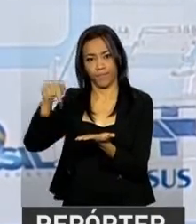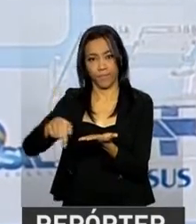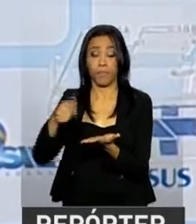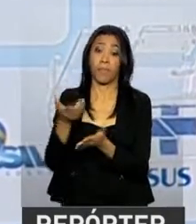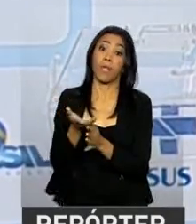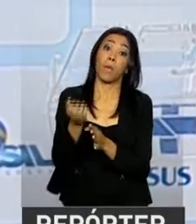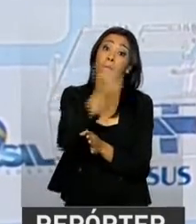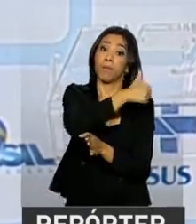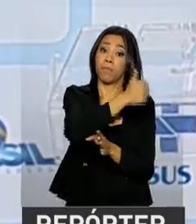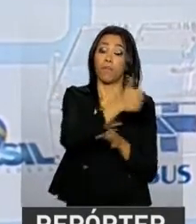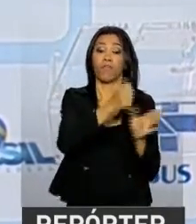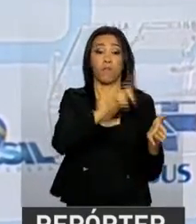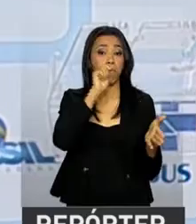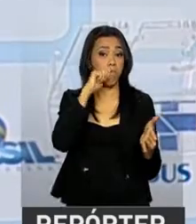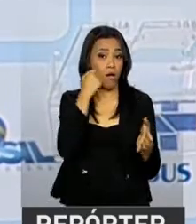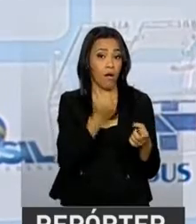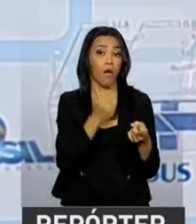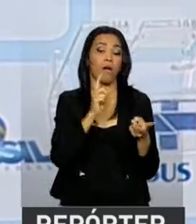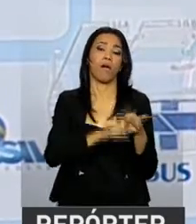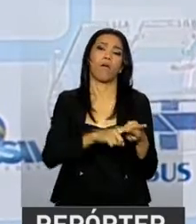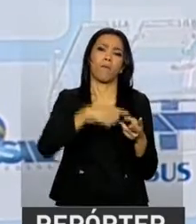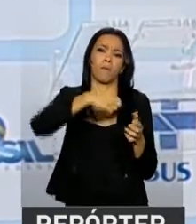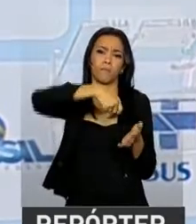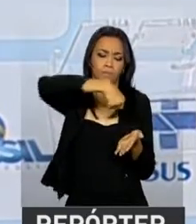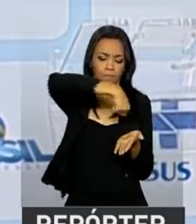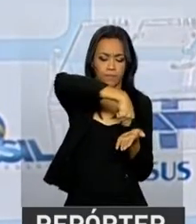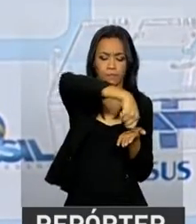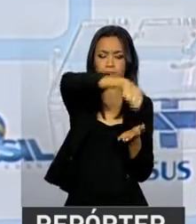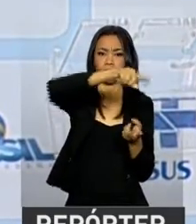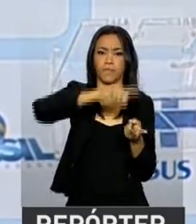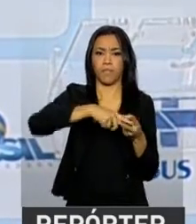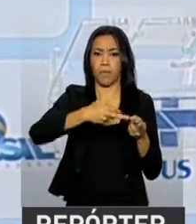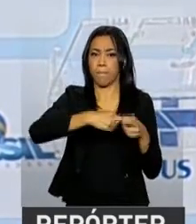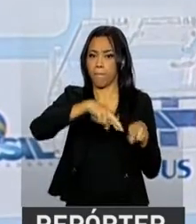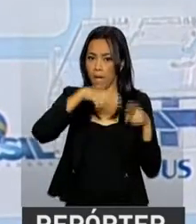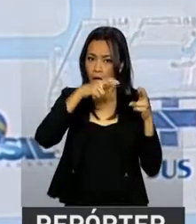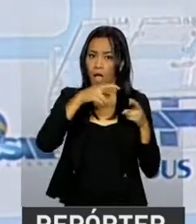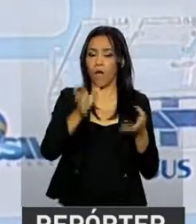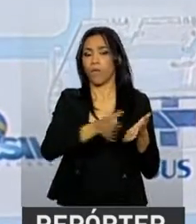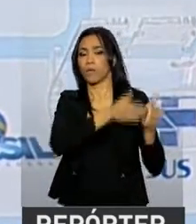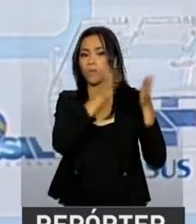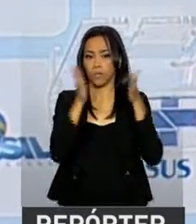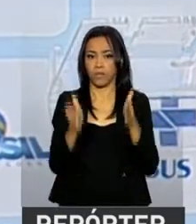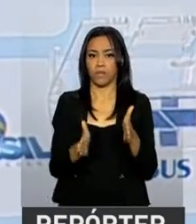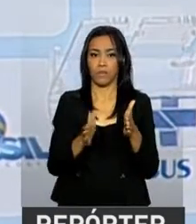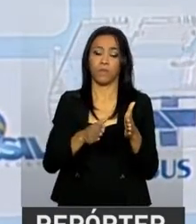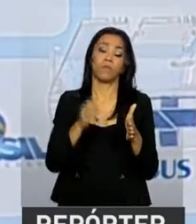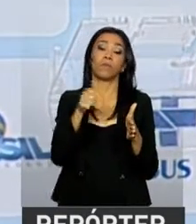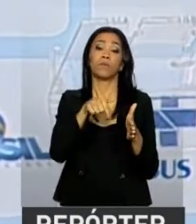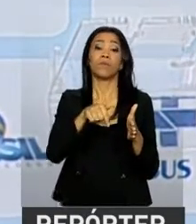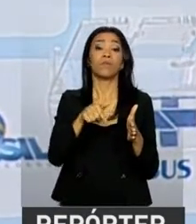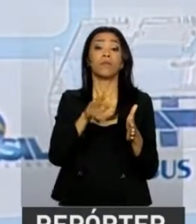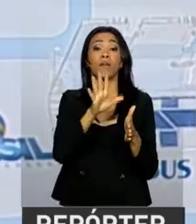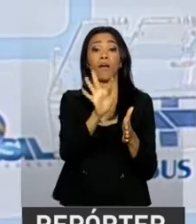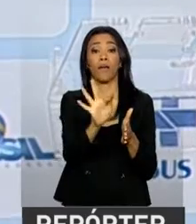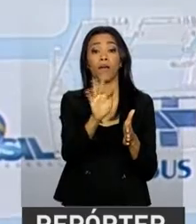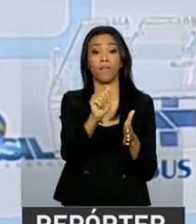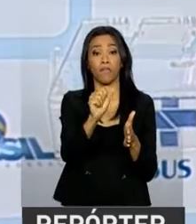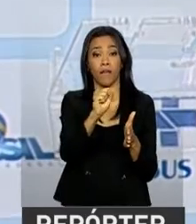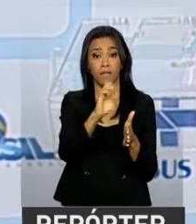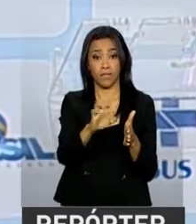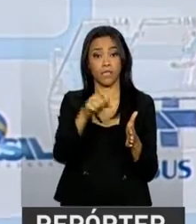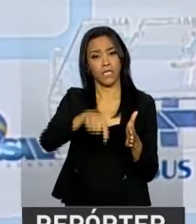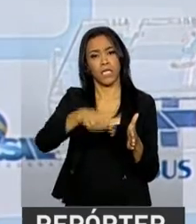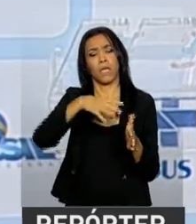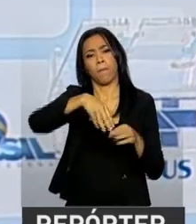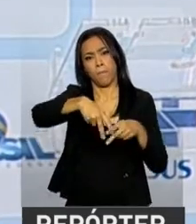foram os pães de forma, pães bisnaguinhas e também o macarrão instantâneo. Na segunda fase, a fase anterior, envolveu aí os